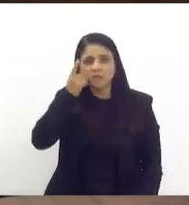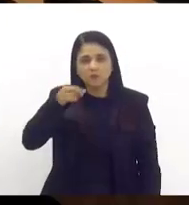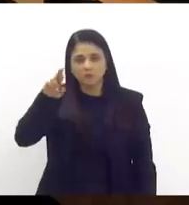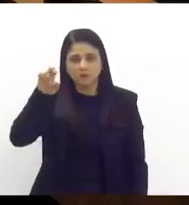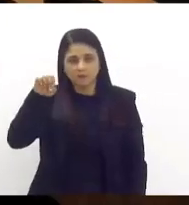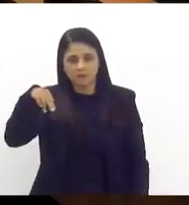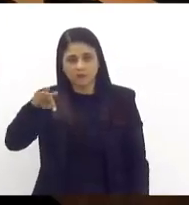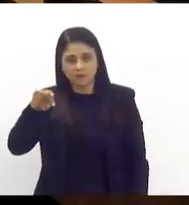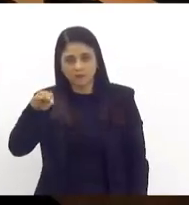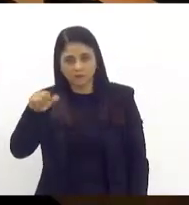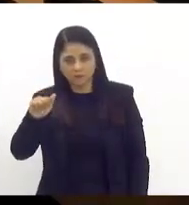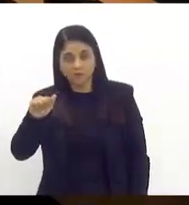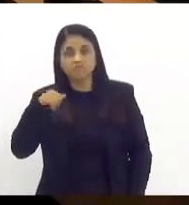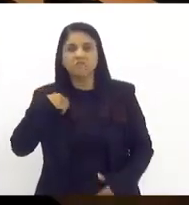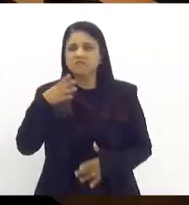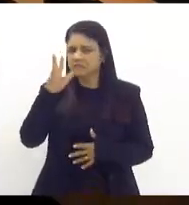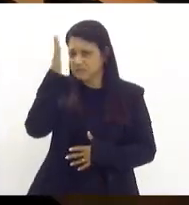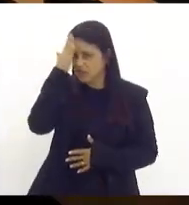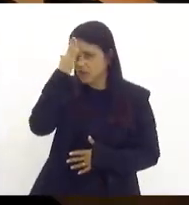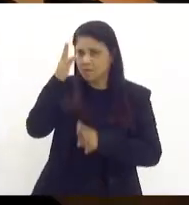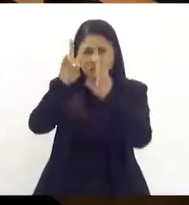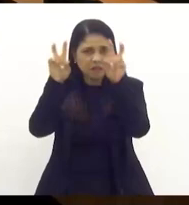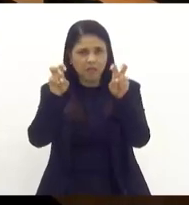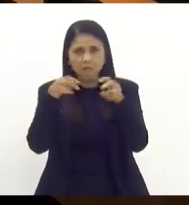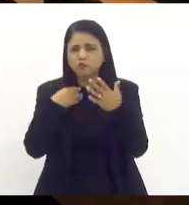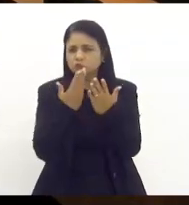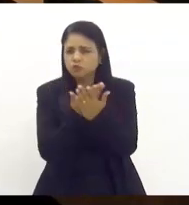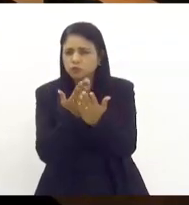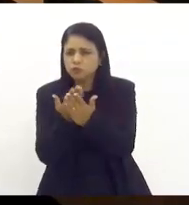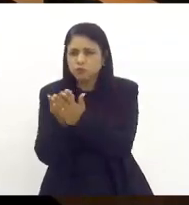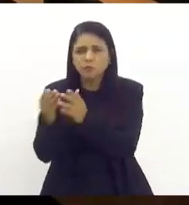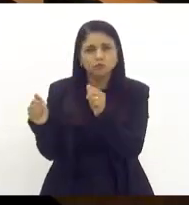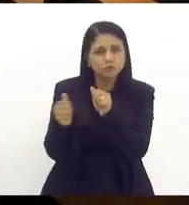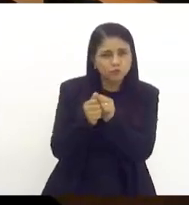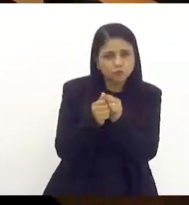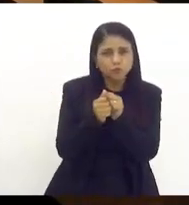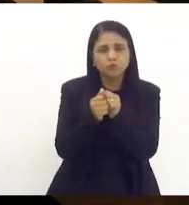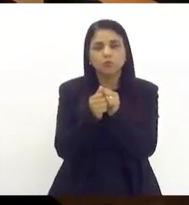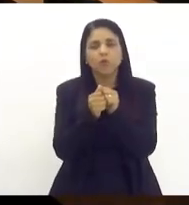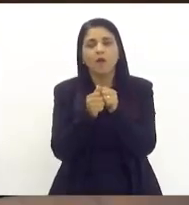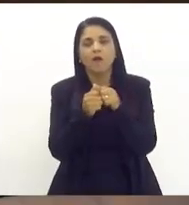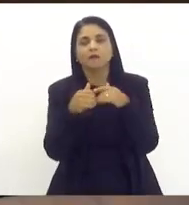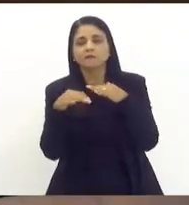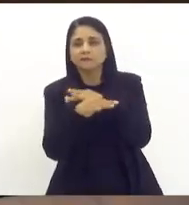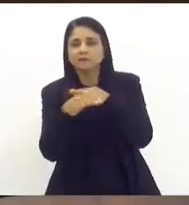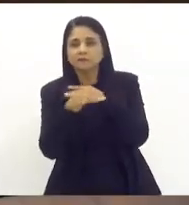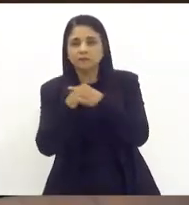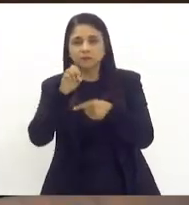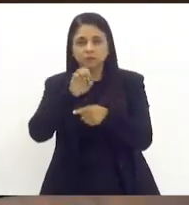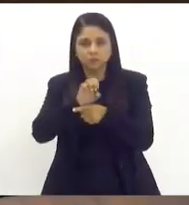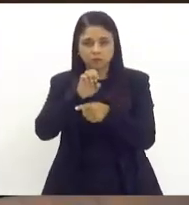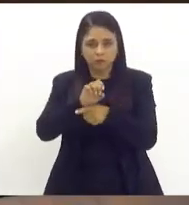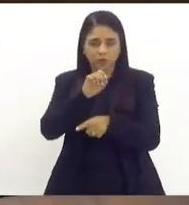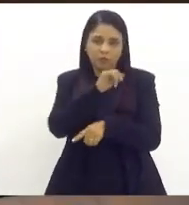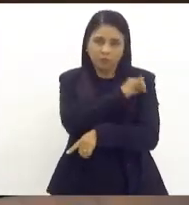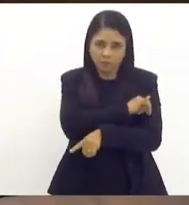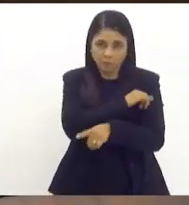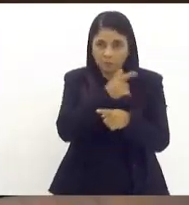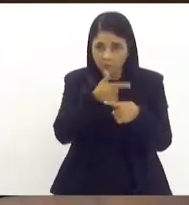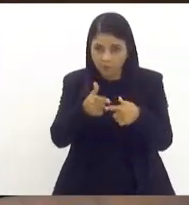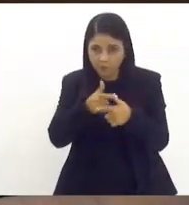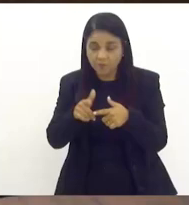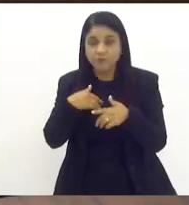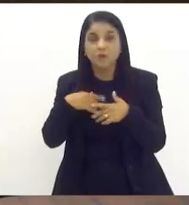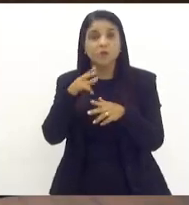sabe bem desse tema porque estudamos as questões da cidade do Rio de Janeiro e o que o deputado munir Neto faz